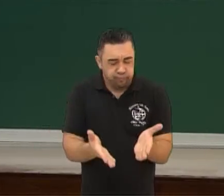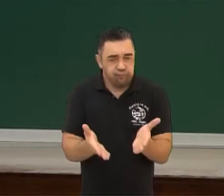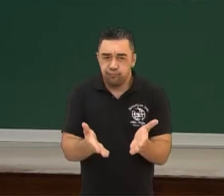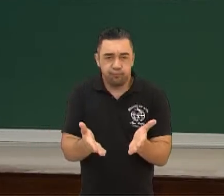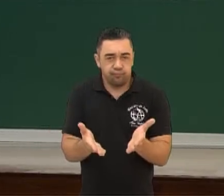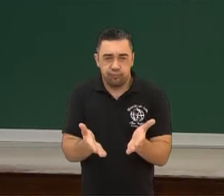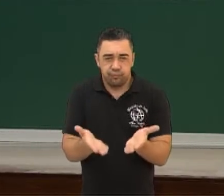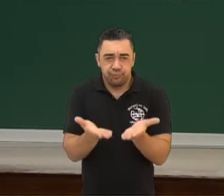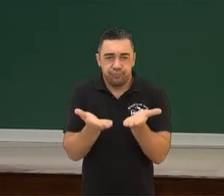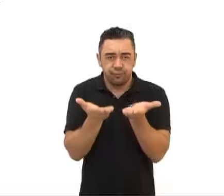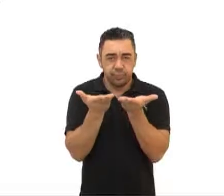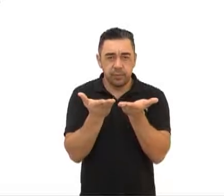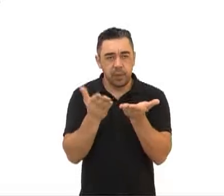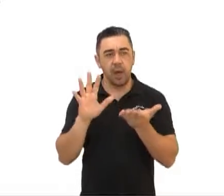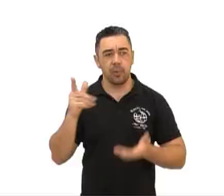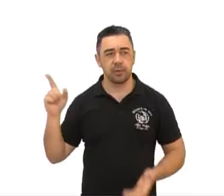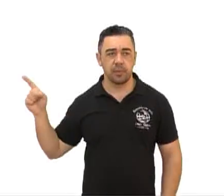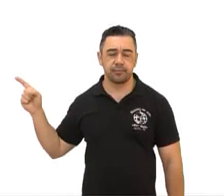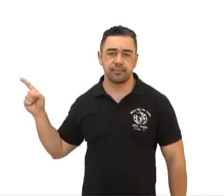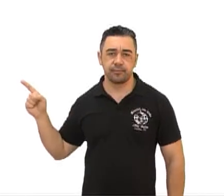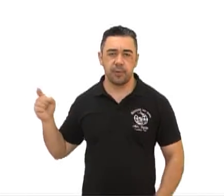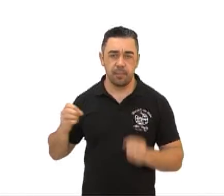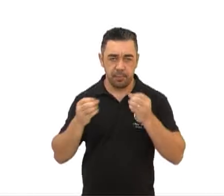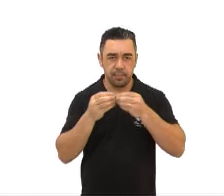E aí vai formar o assoreamento.